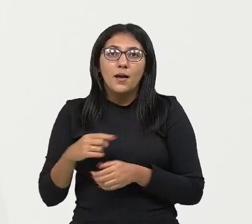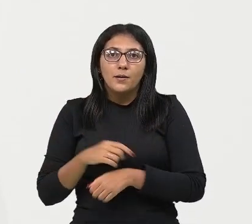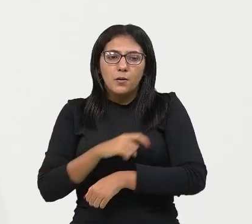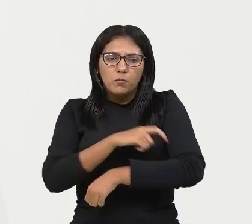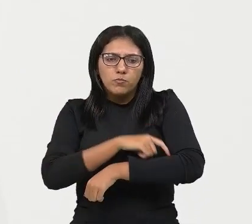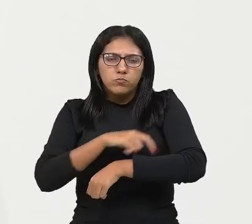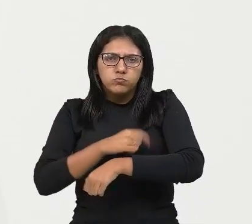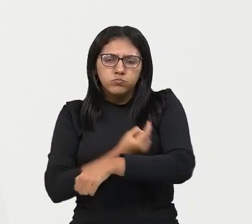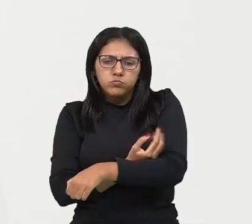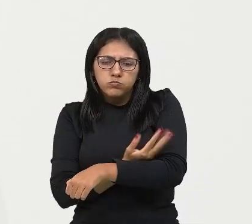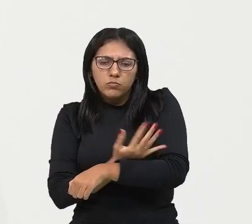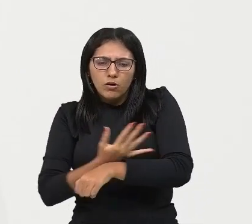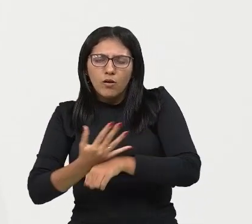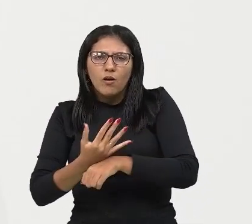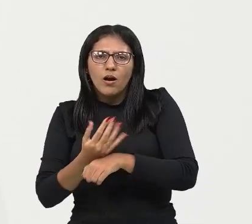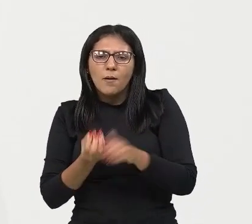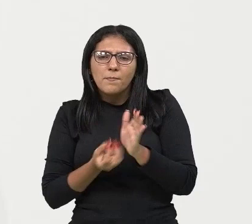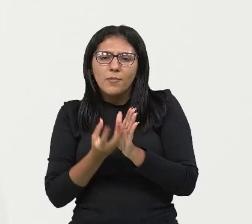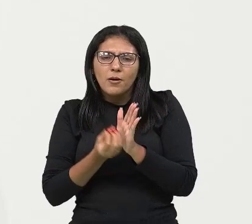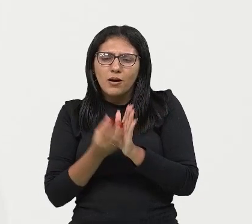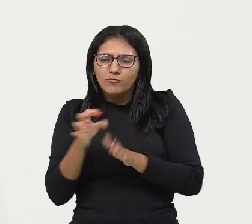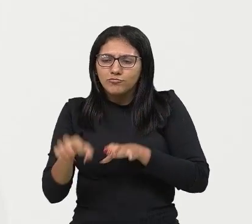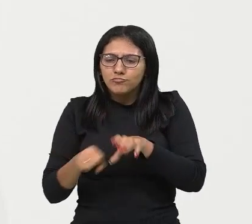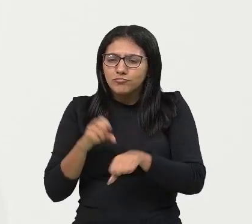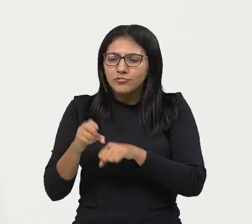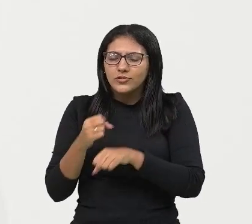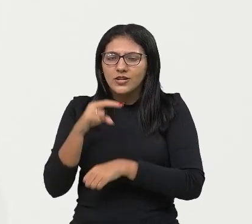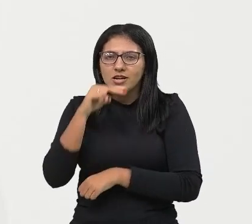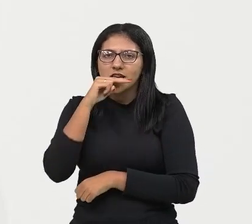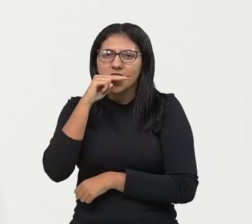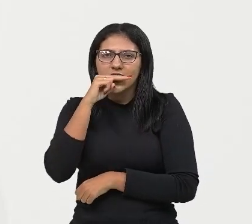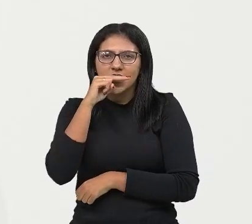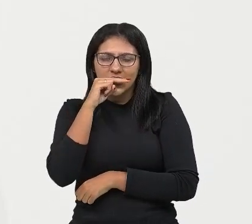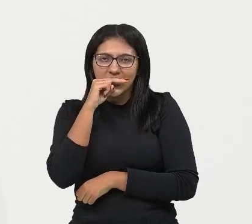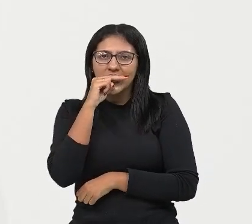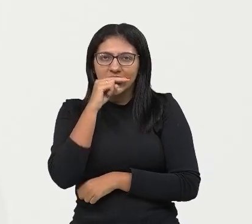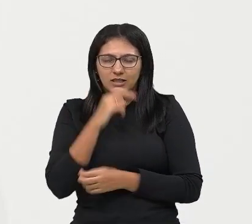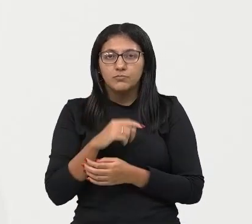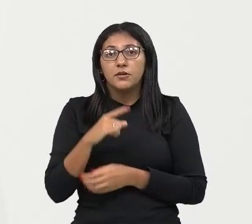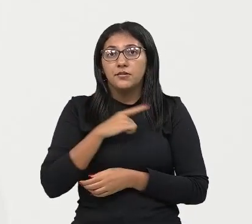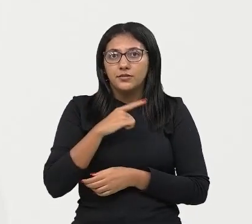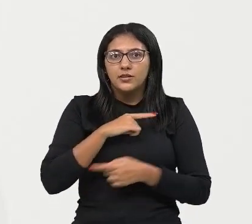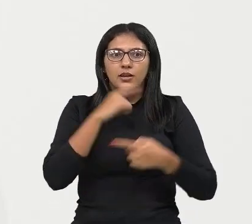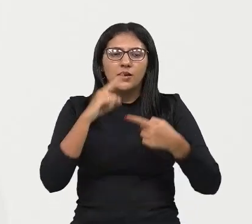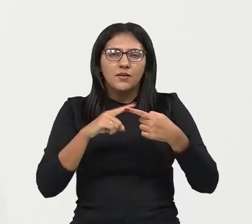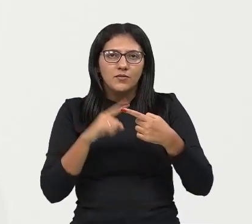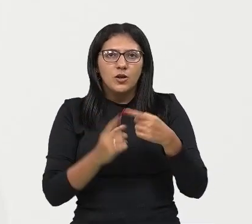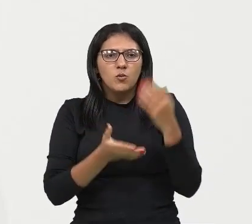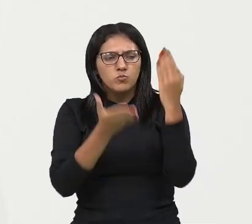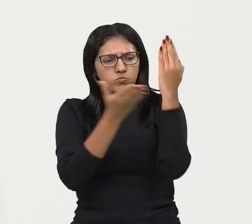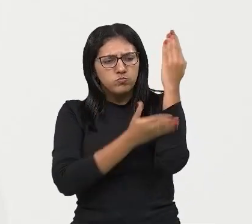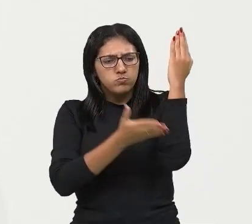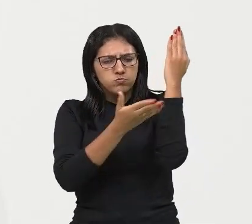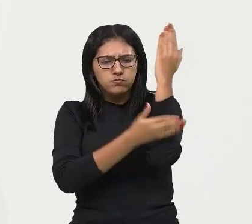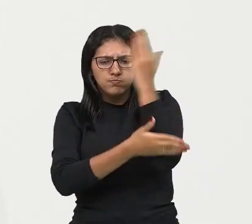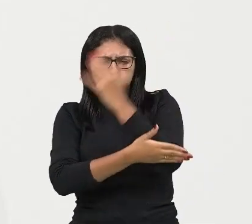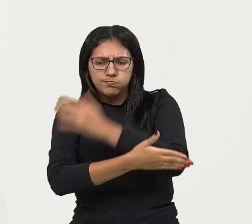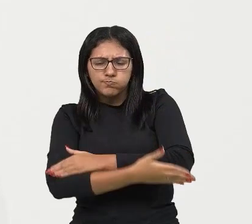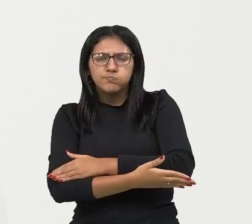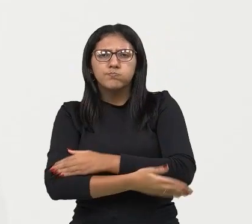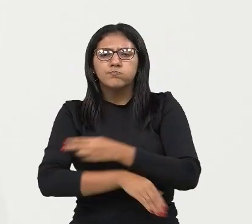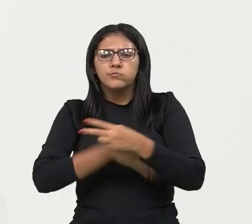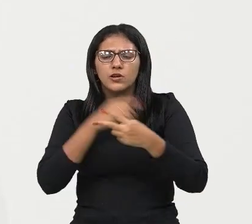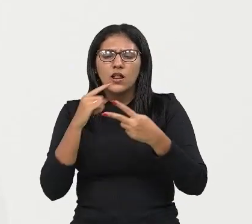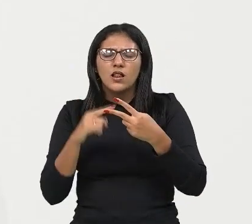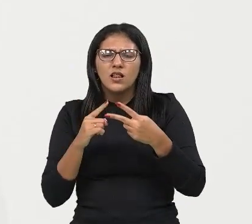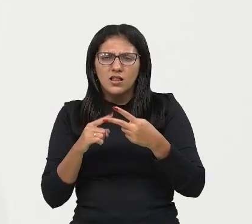da cana-de-açúcar, né? Então, além ali do pau-brasil, vai ter o seu período de